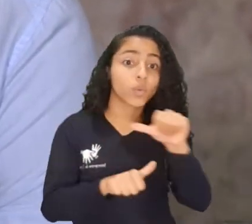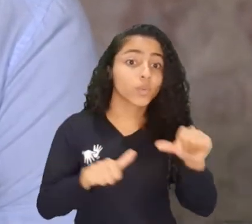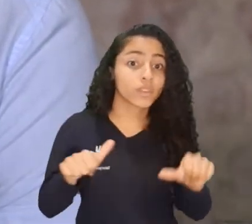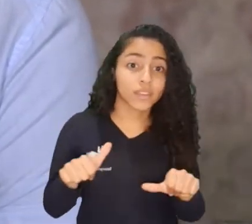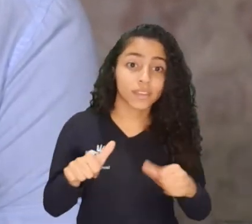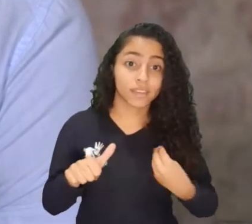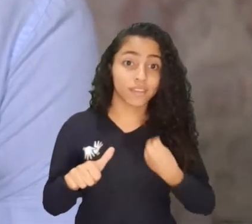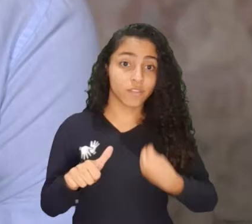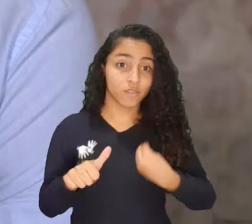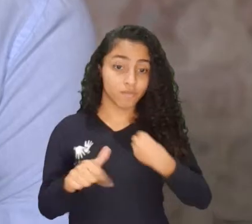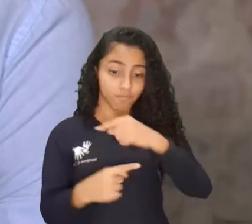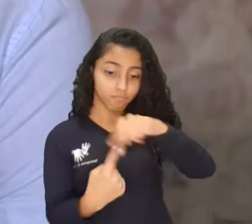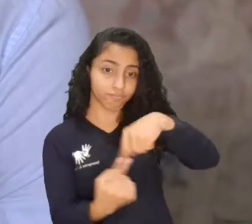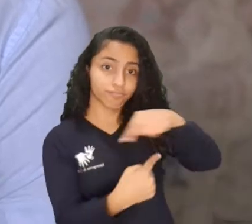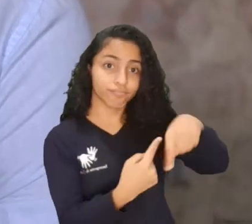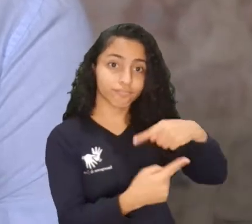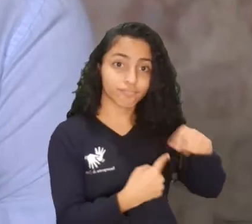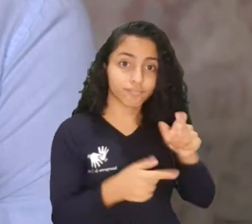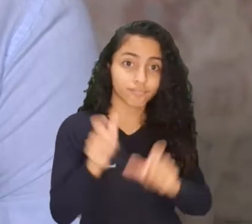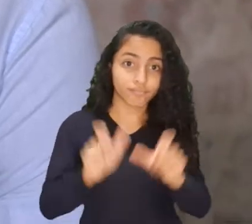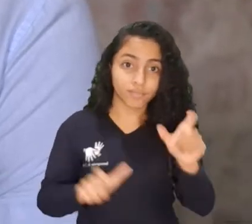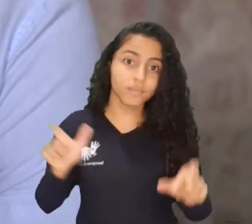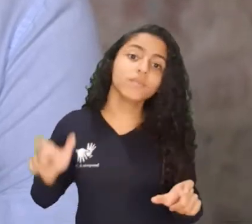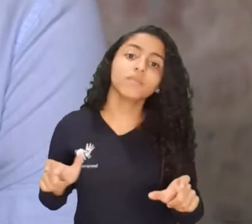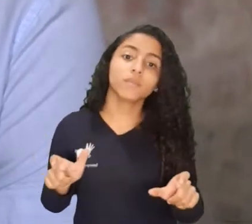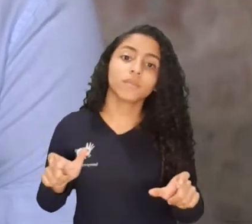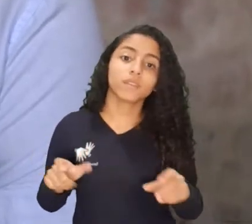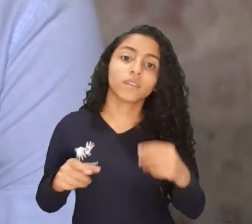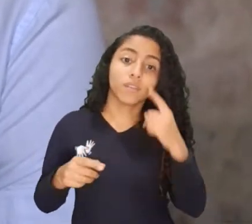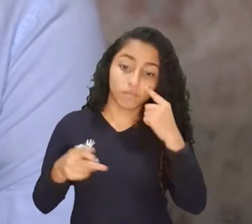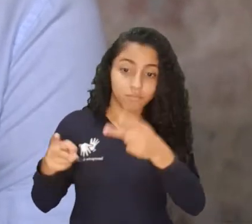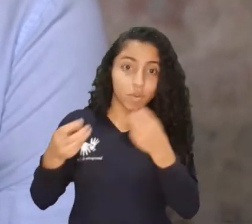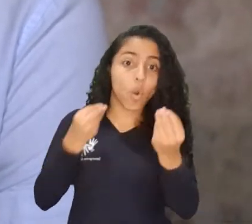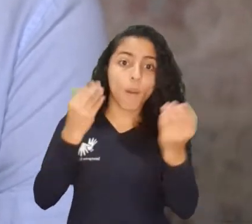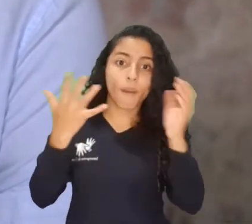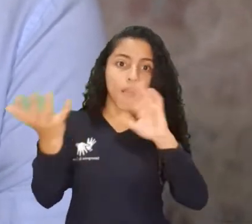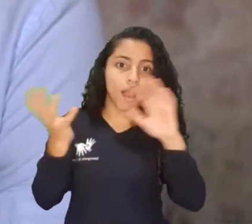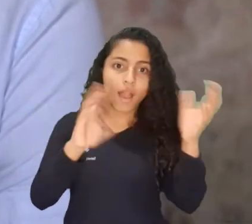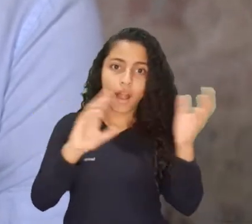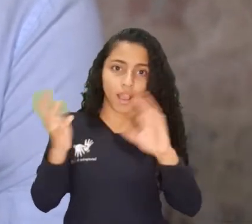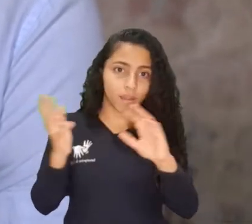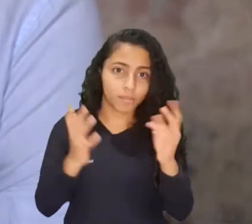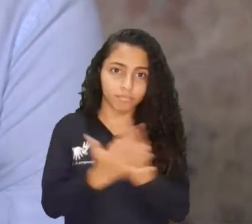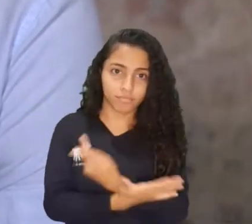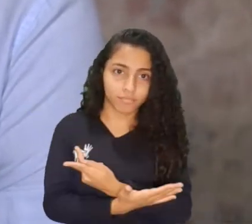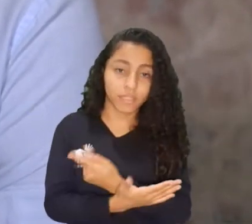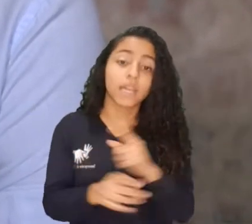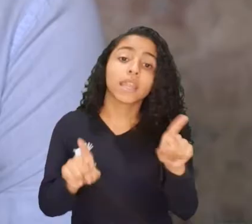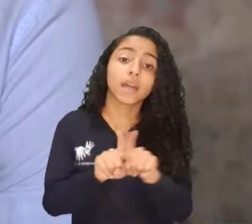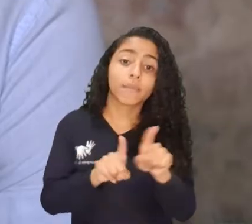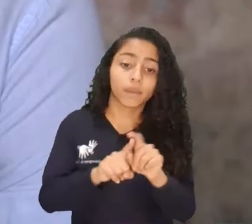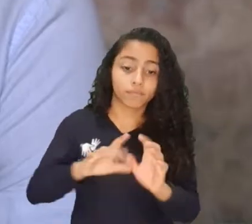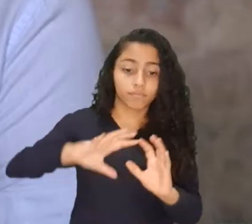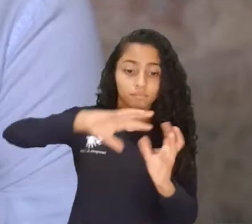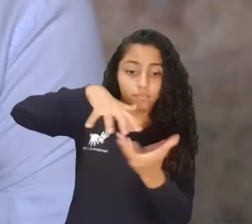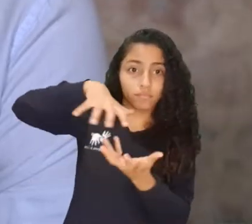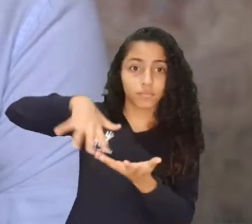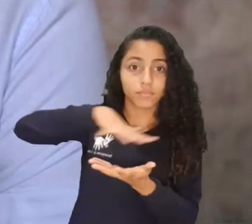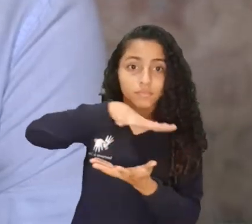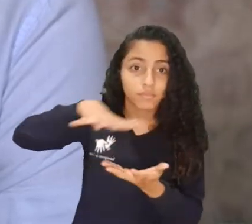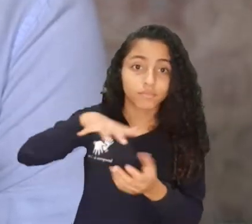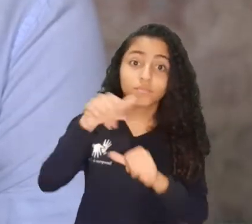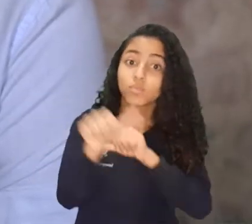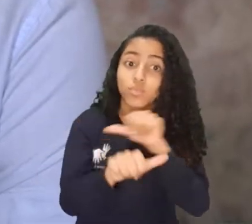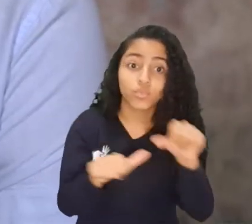vida das espécies e como é que o clima se relaciona com isso, alterando o funcionamento dos ecossistemas, por exemplo, mudando a